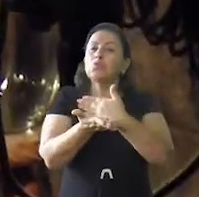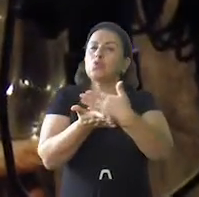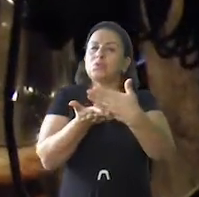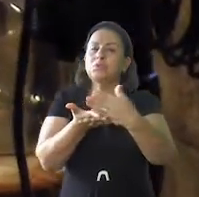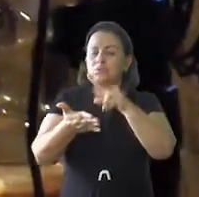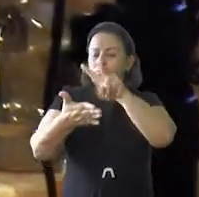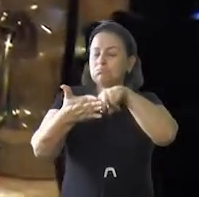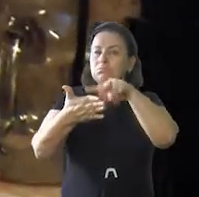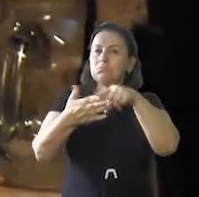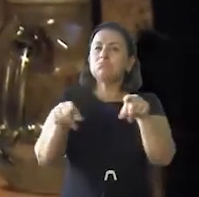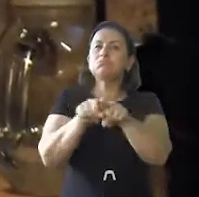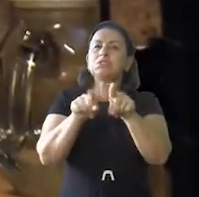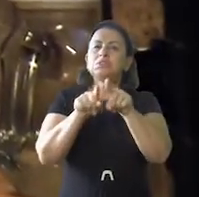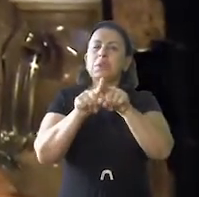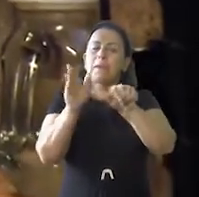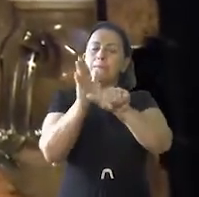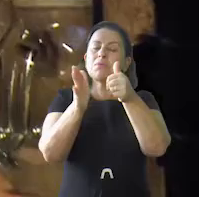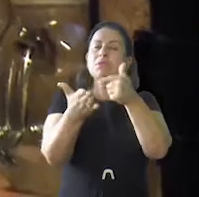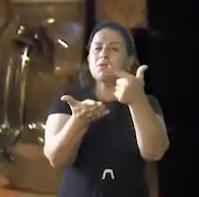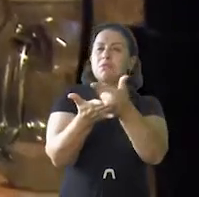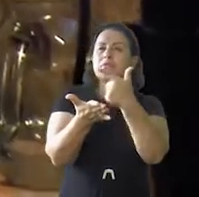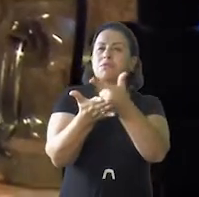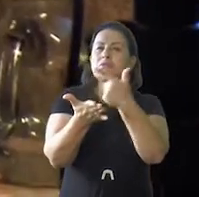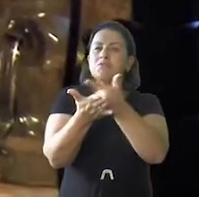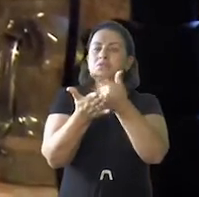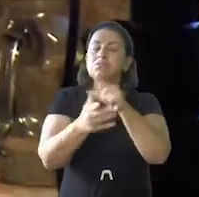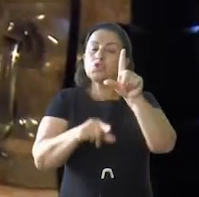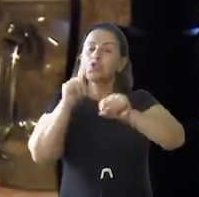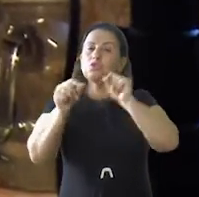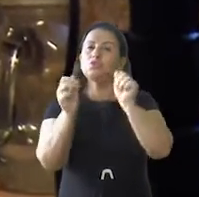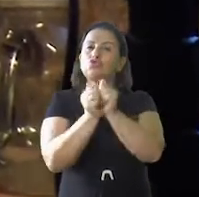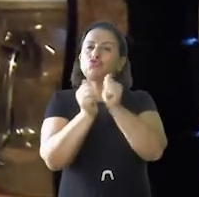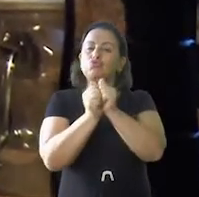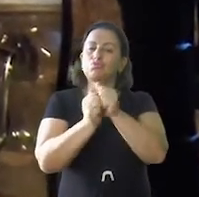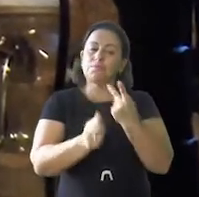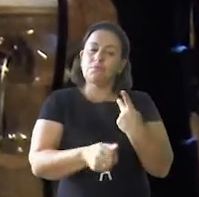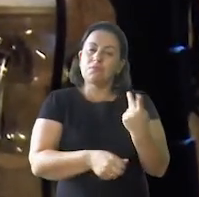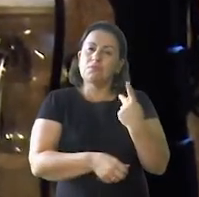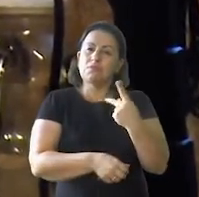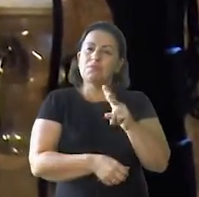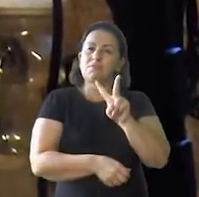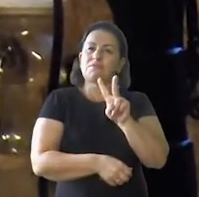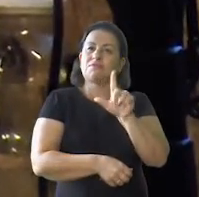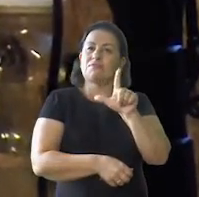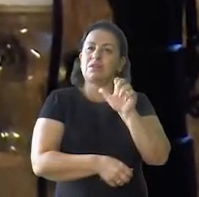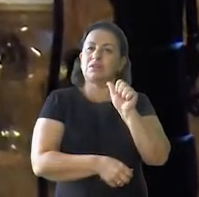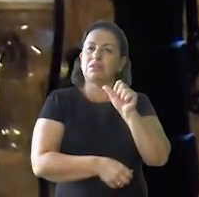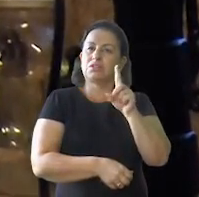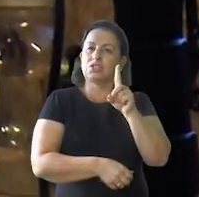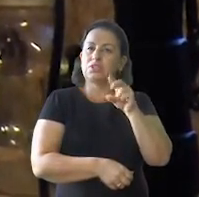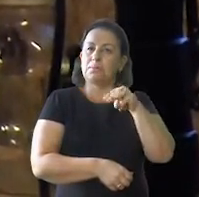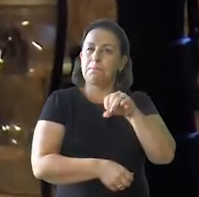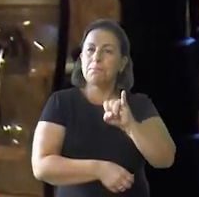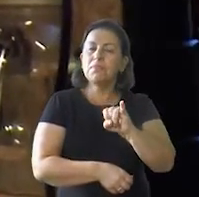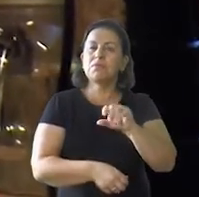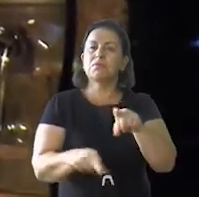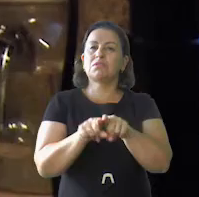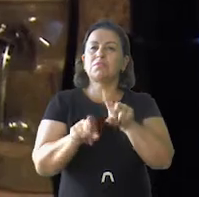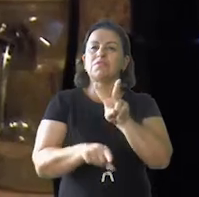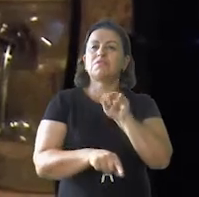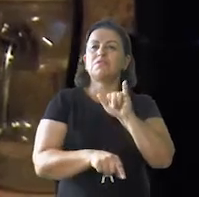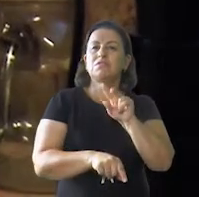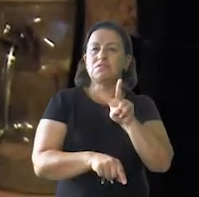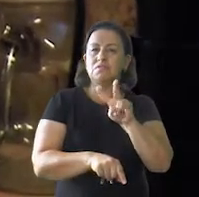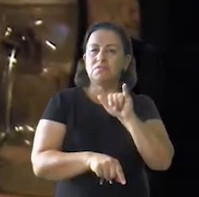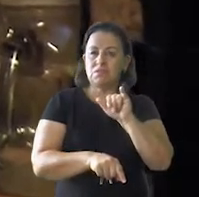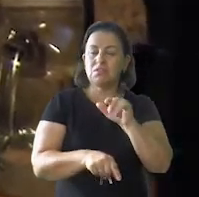gente vai começar a leitura, então, desse primeiro livro que nós escolhemos juntos, eu, o Vladimir e a Vivi, que é Nunca